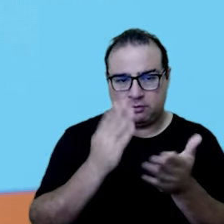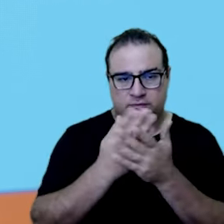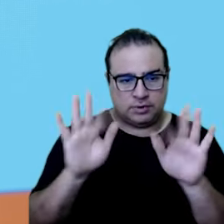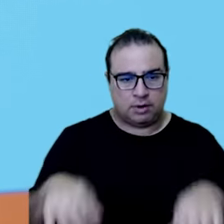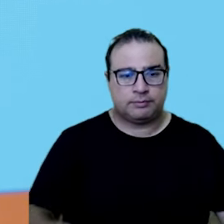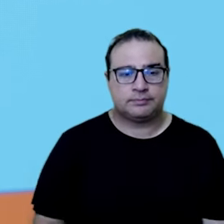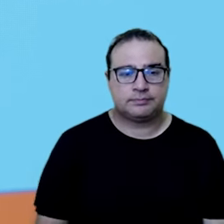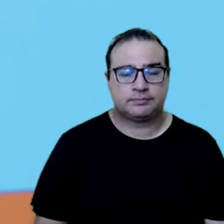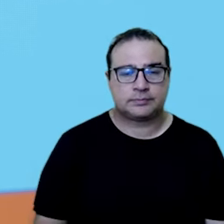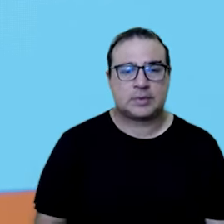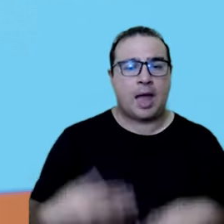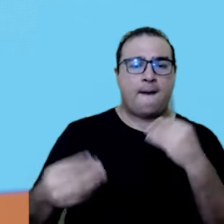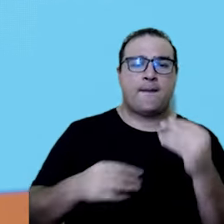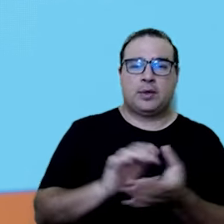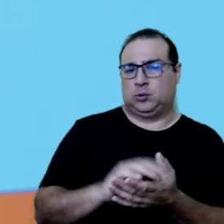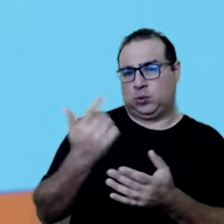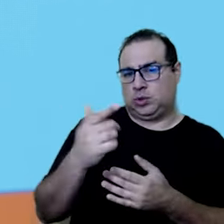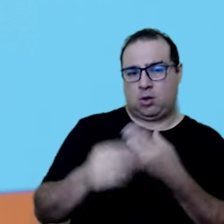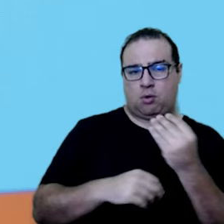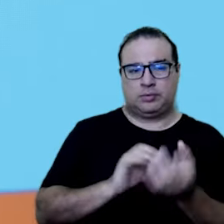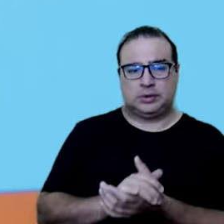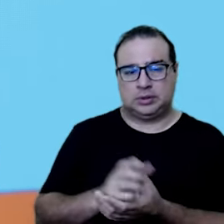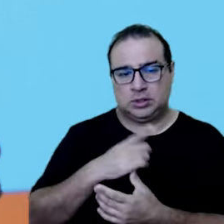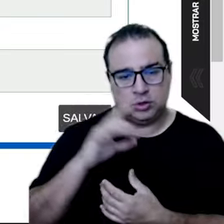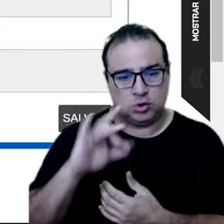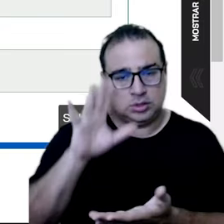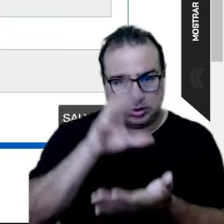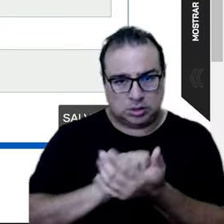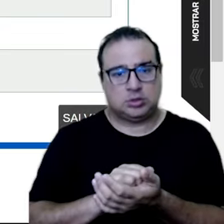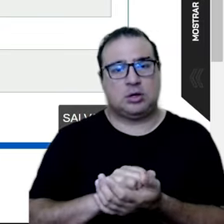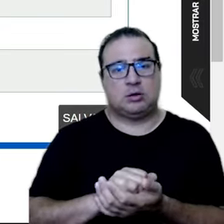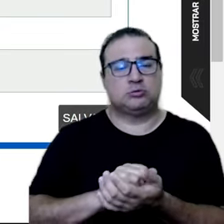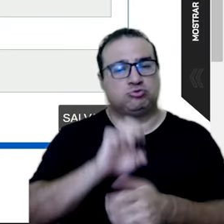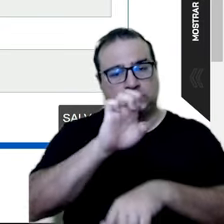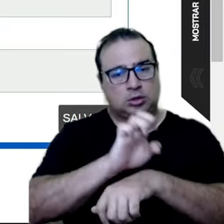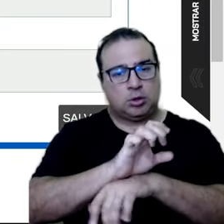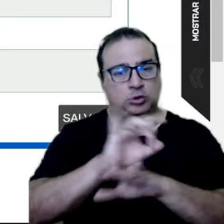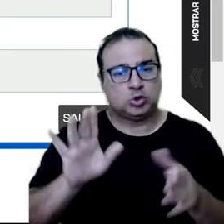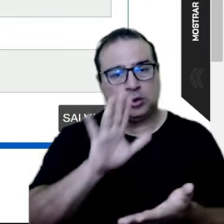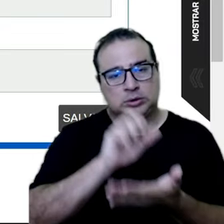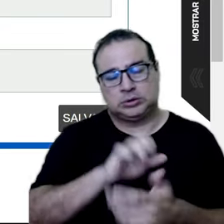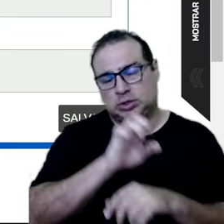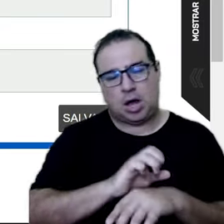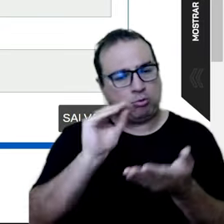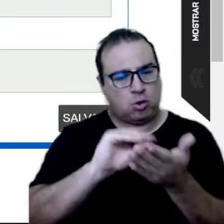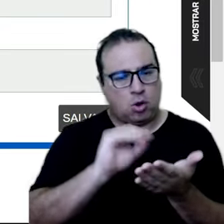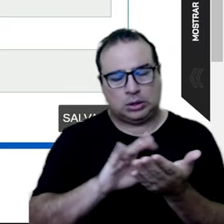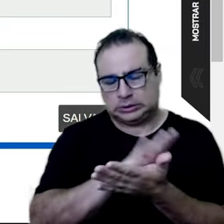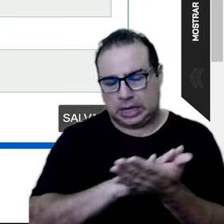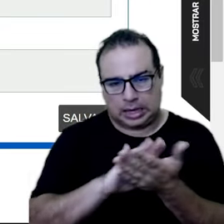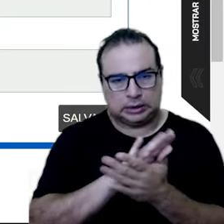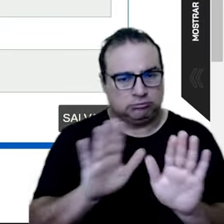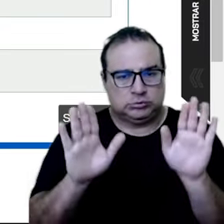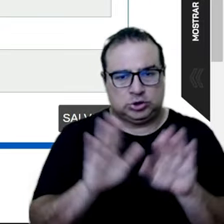acabou né Ah não eu não tenho então ou seja já eu tenho só a inscrição estadual se é só a inscrição estadual eu não preencho aqui